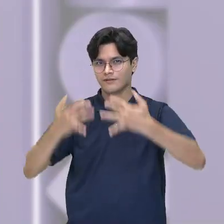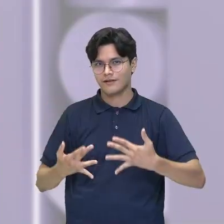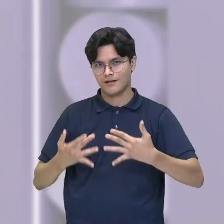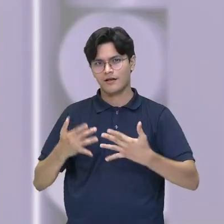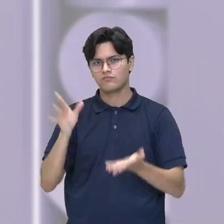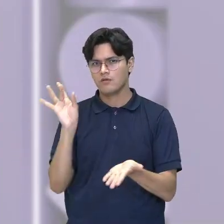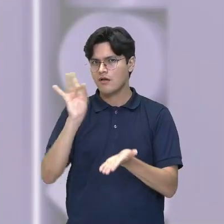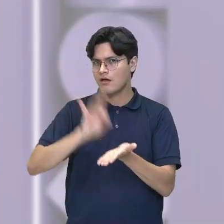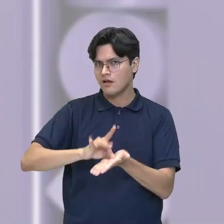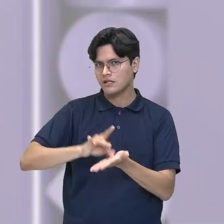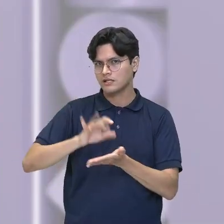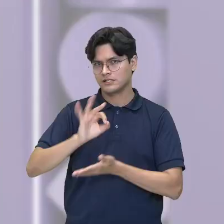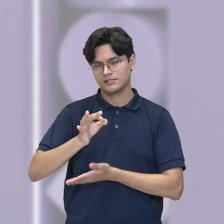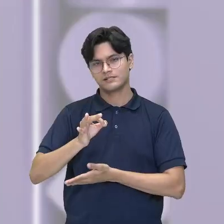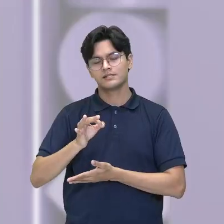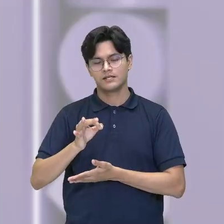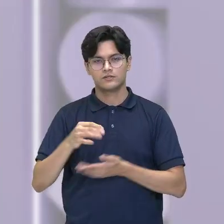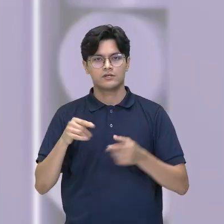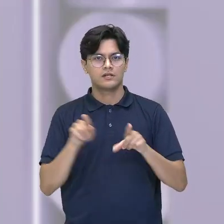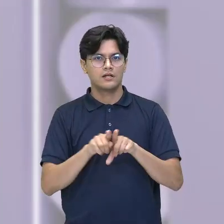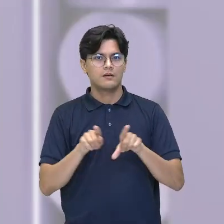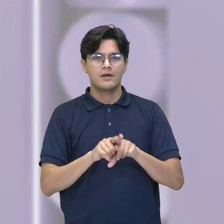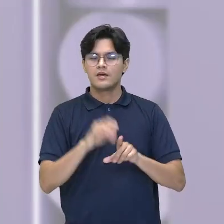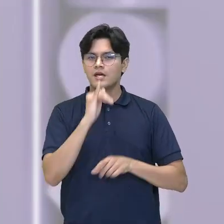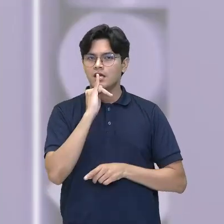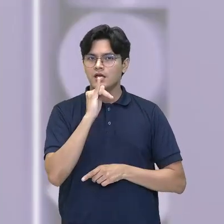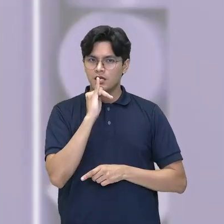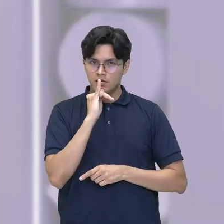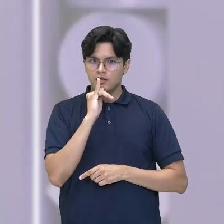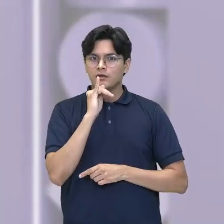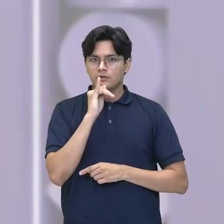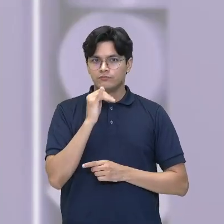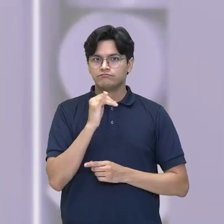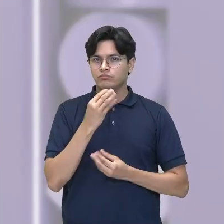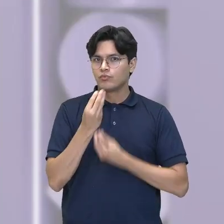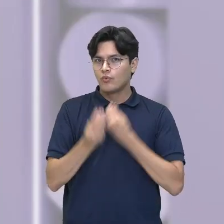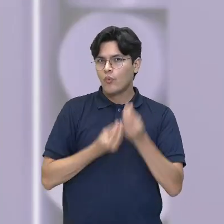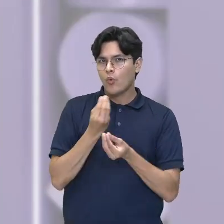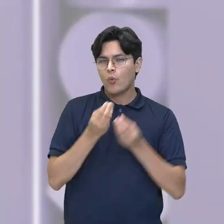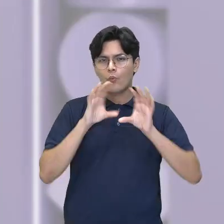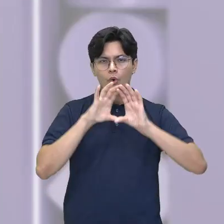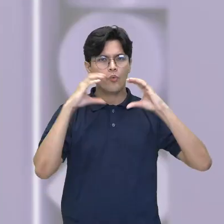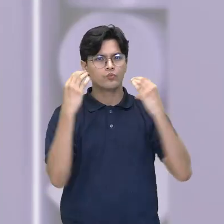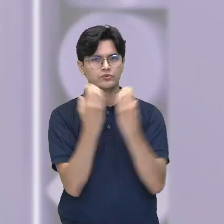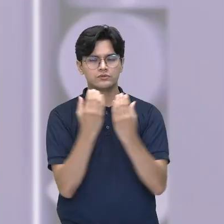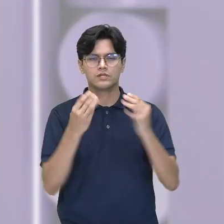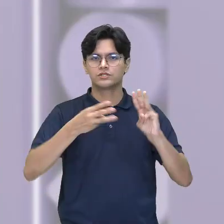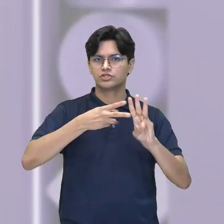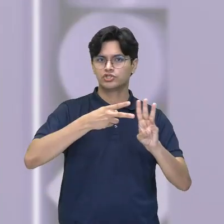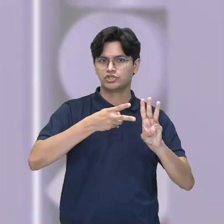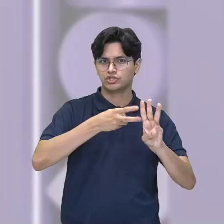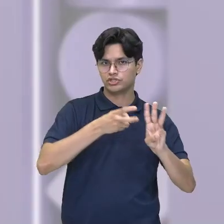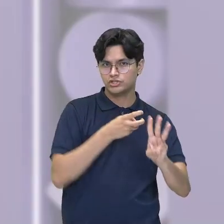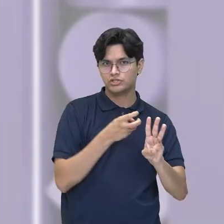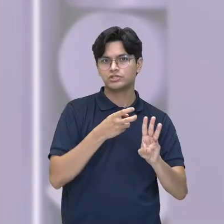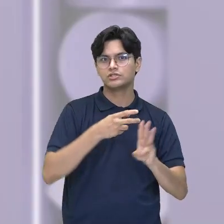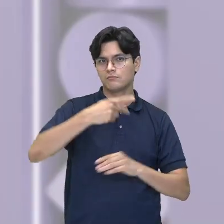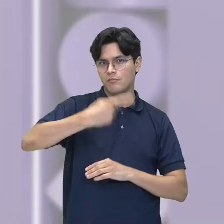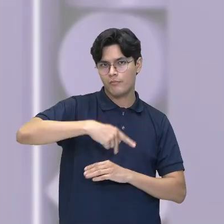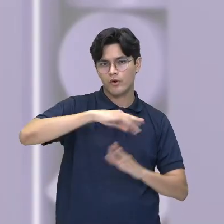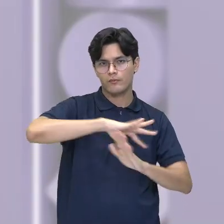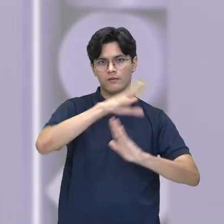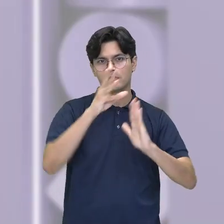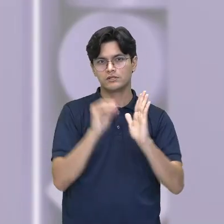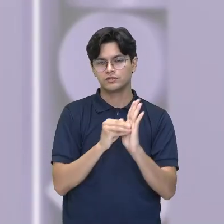não é muito distante, por exemplo, da maneira como as comunidades indígenas aqui na Amazônia, de